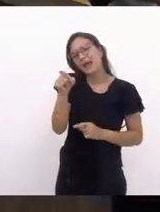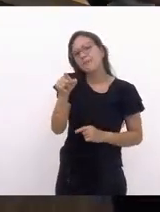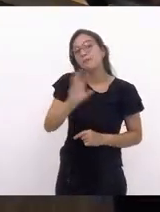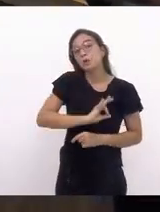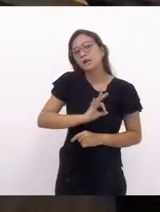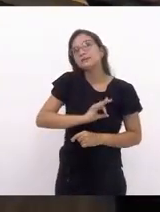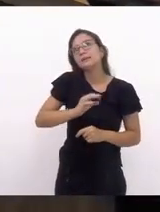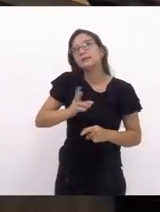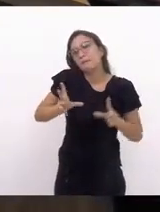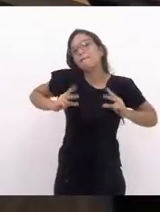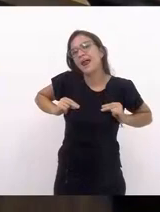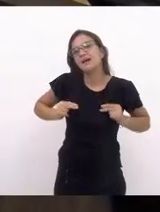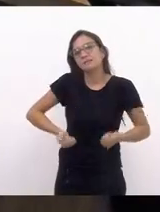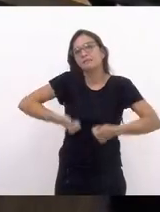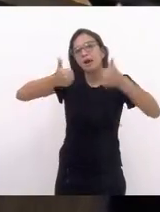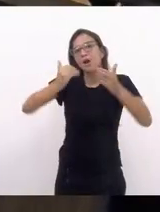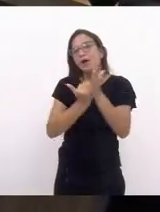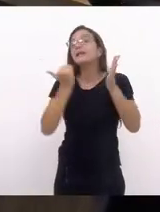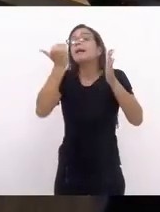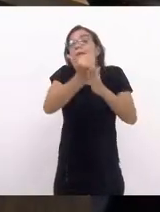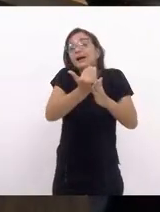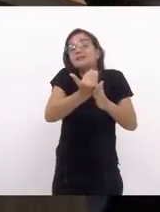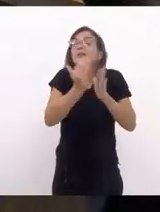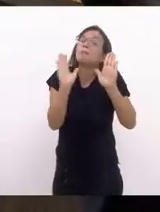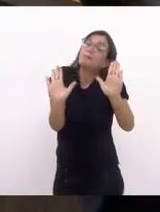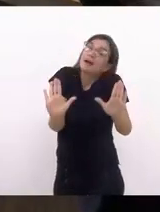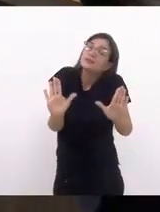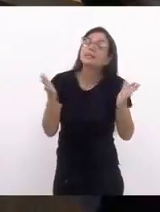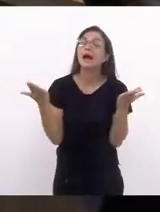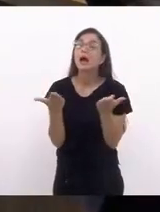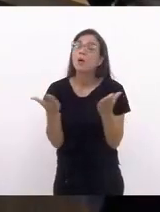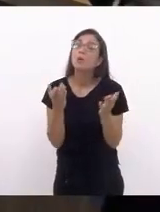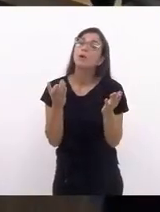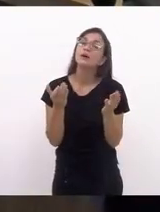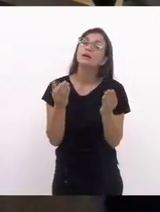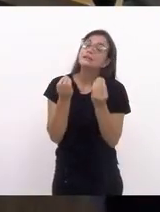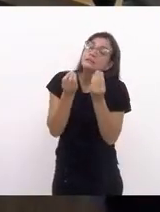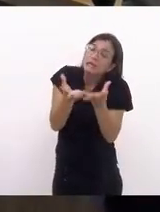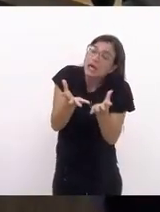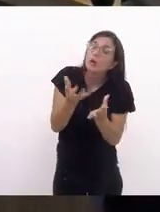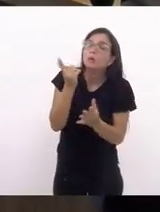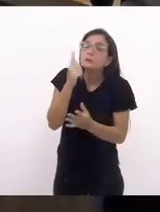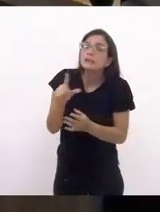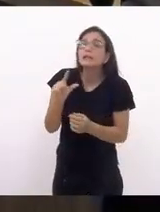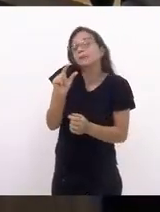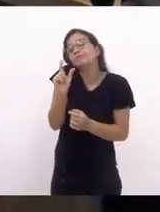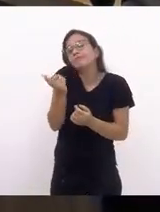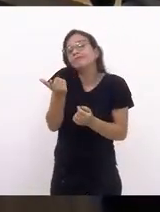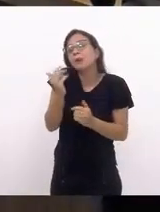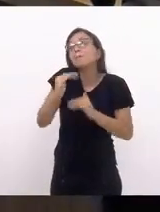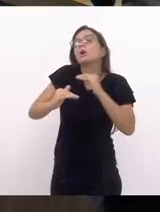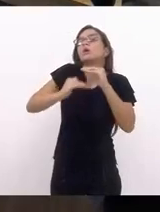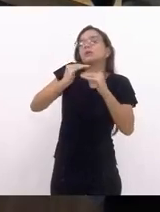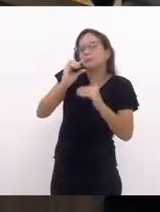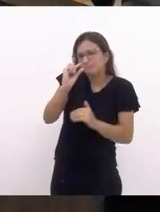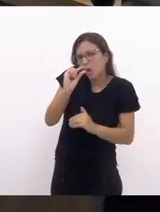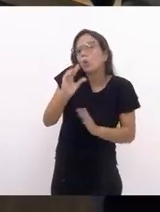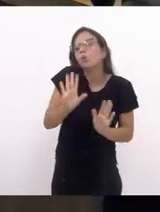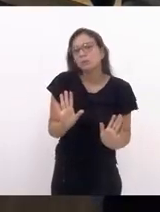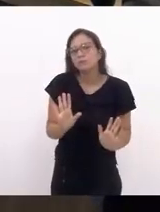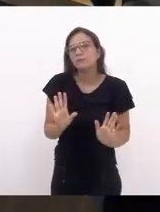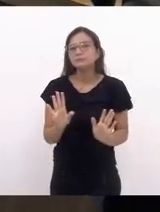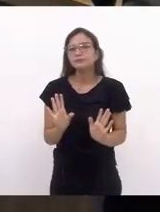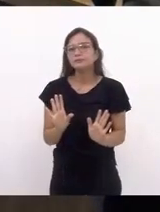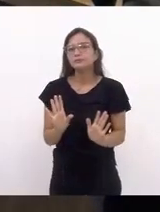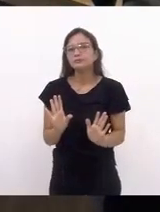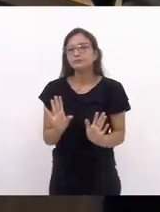merecem ainda não é aquilo que o nosso bombeiro merece nós teremos daqui a pouco que inclui também